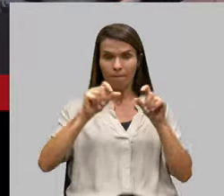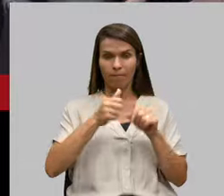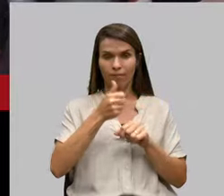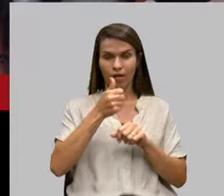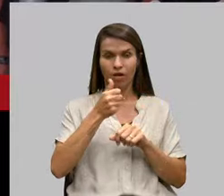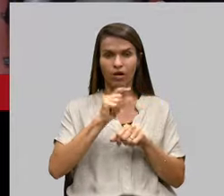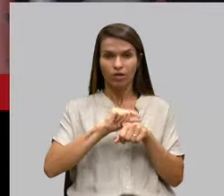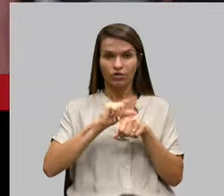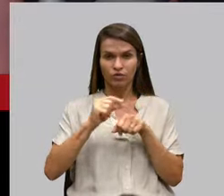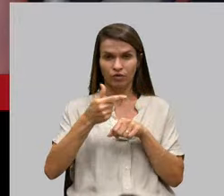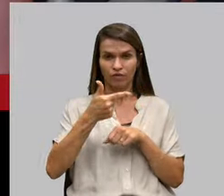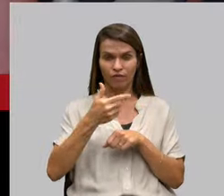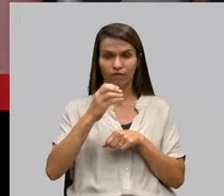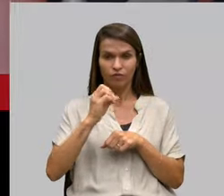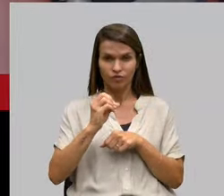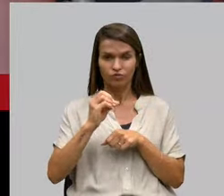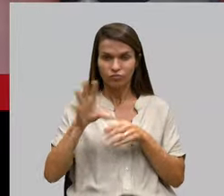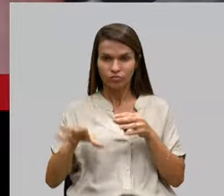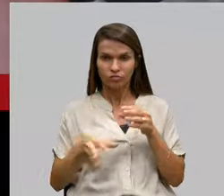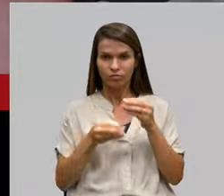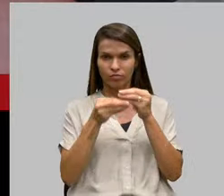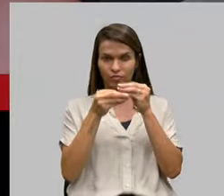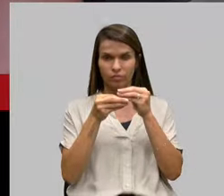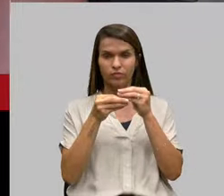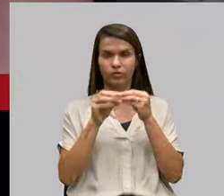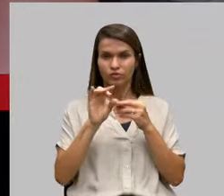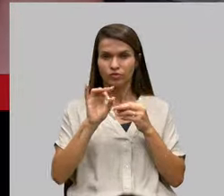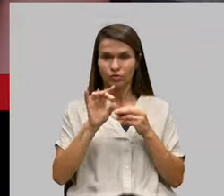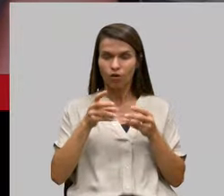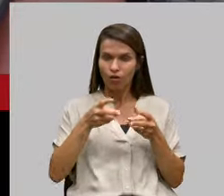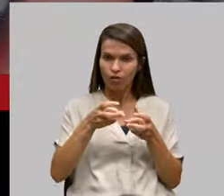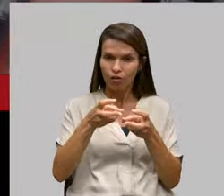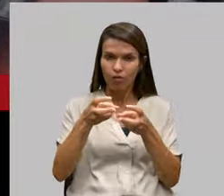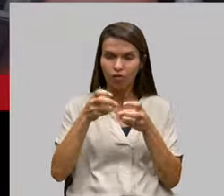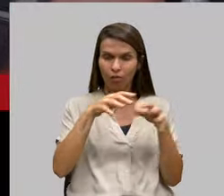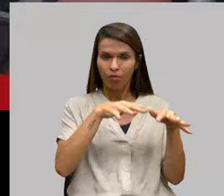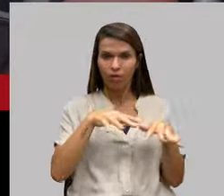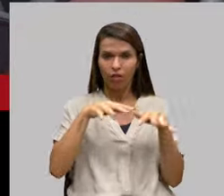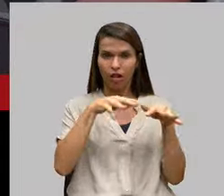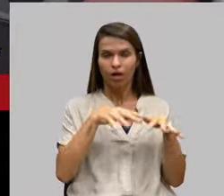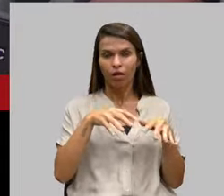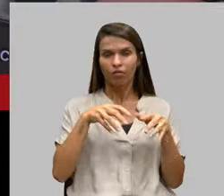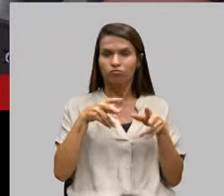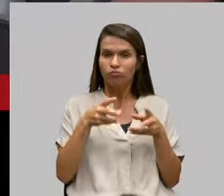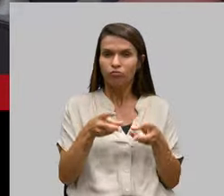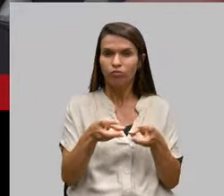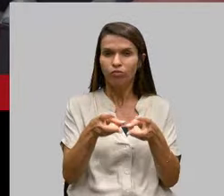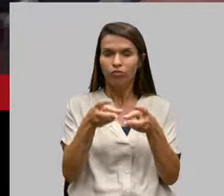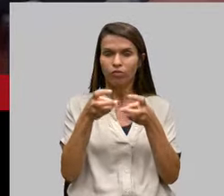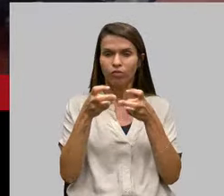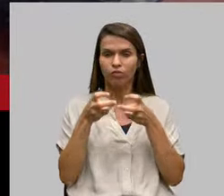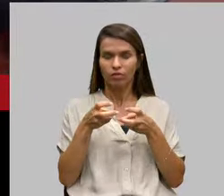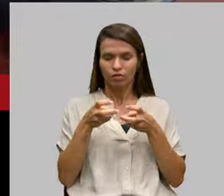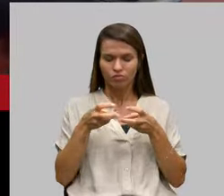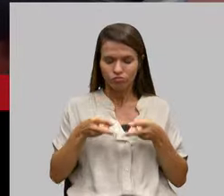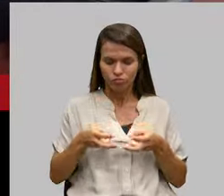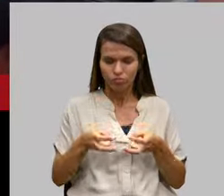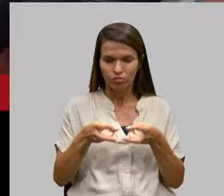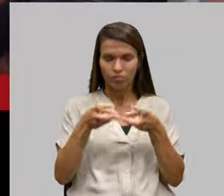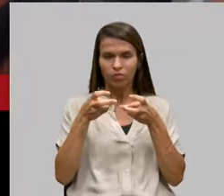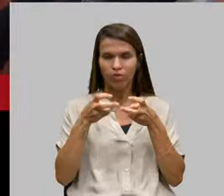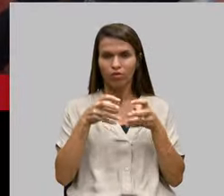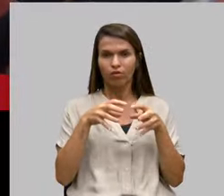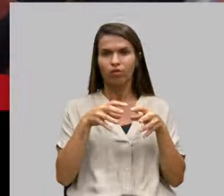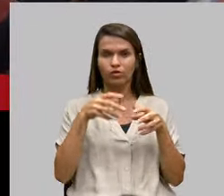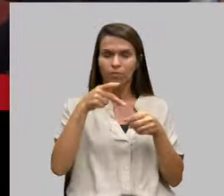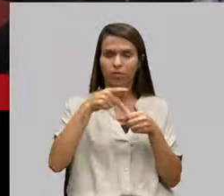20 inserir nele não só a exploração de minerais a exploração de de minérios de